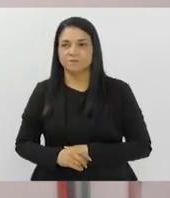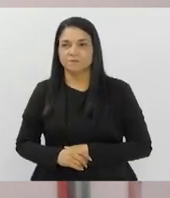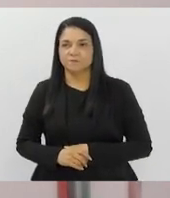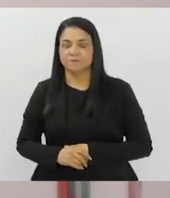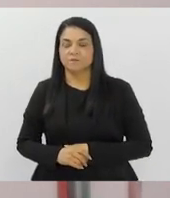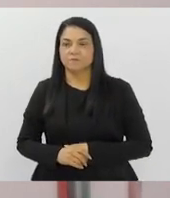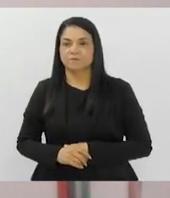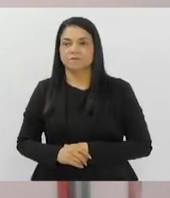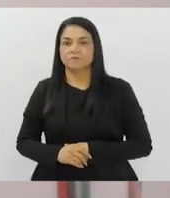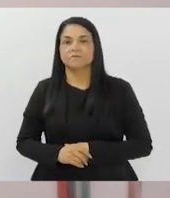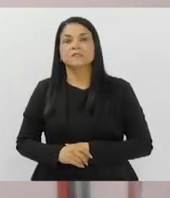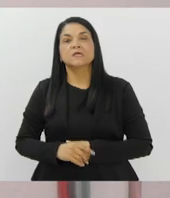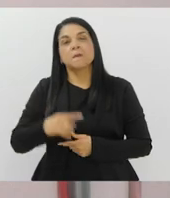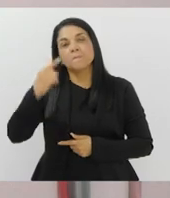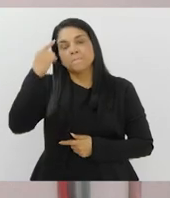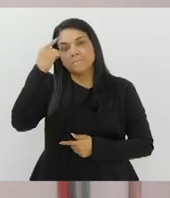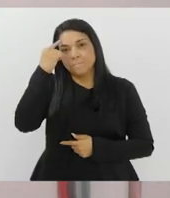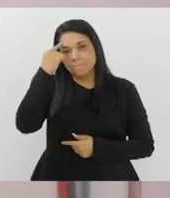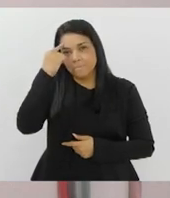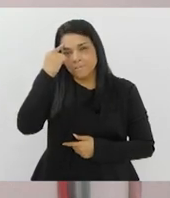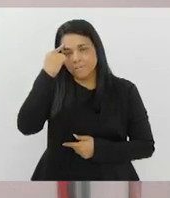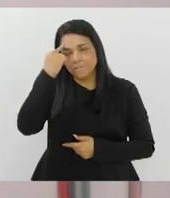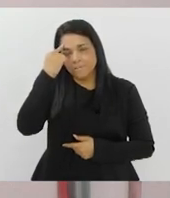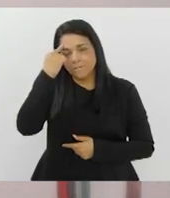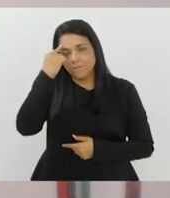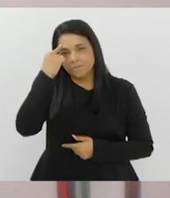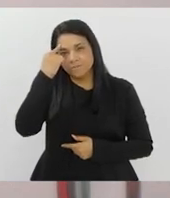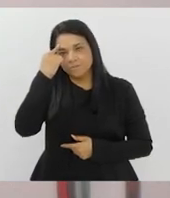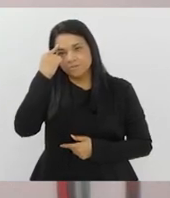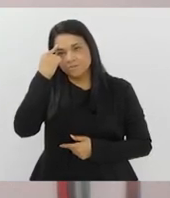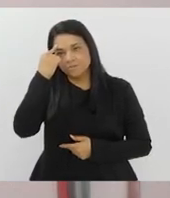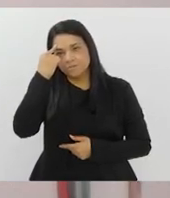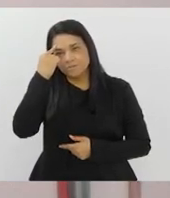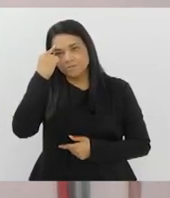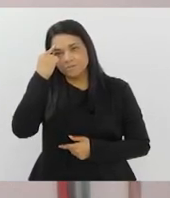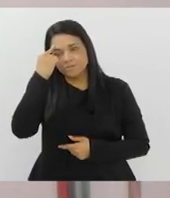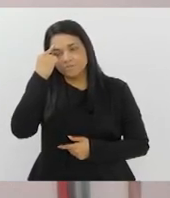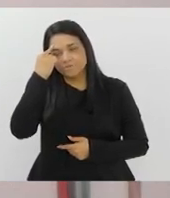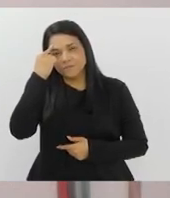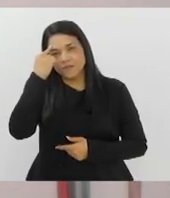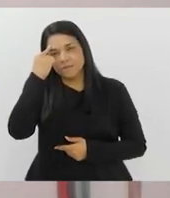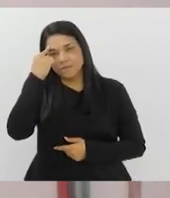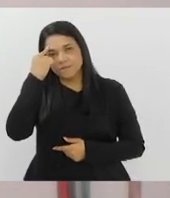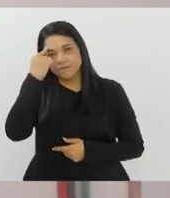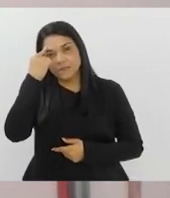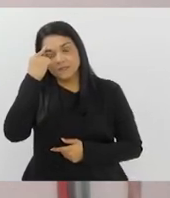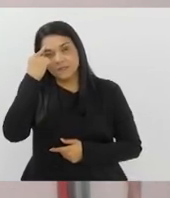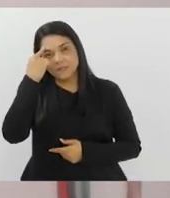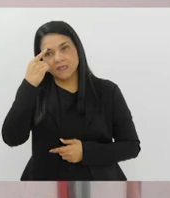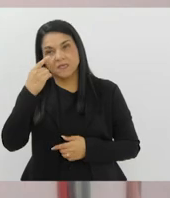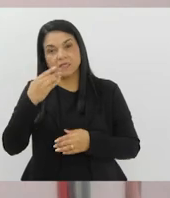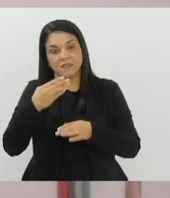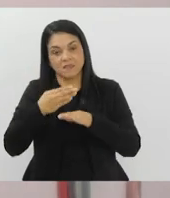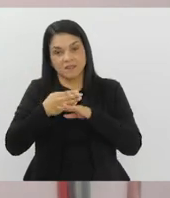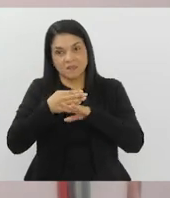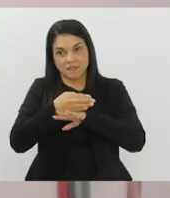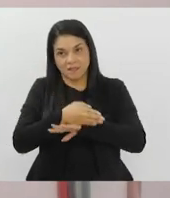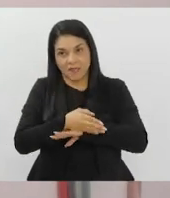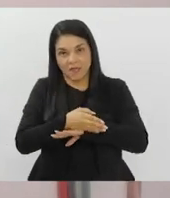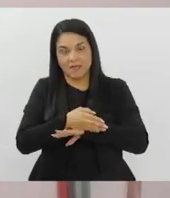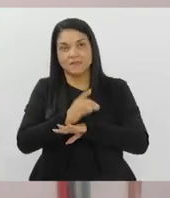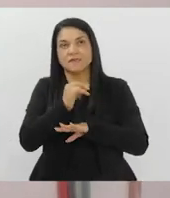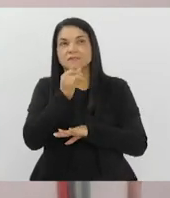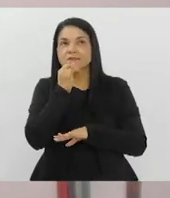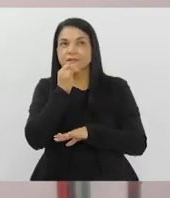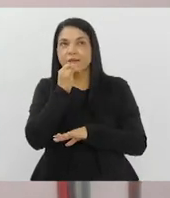E aí, pensando já, né, depois de pensar a centralidade da porta de entrada, quando a gente pensa no caso